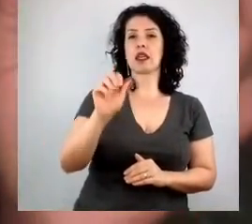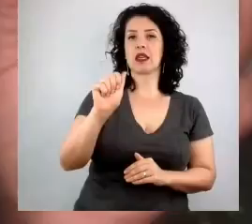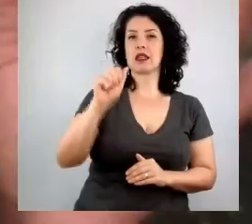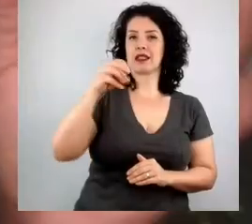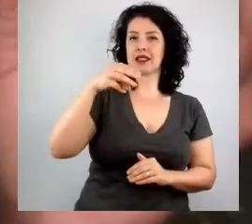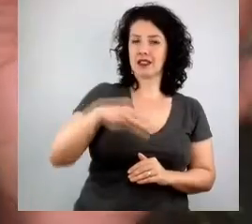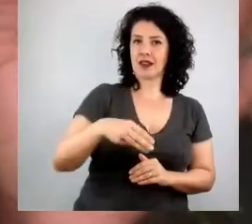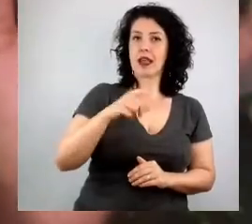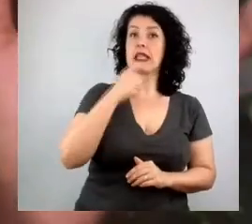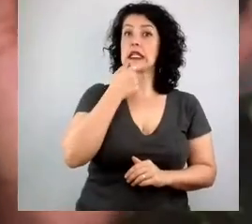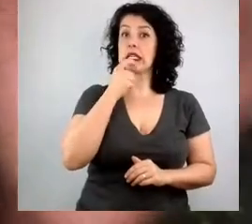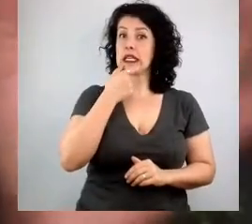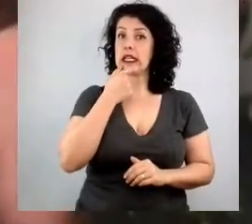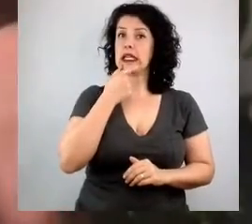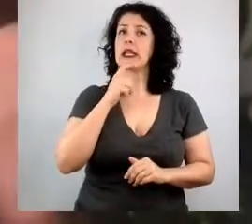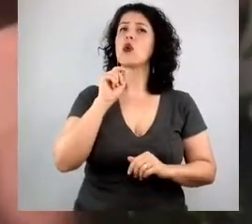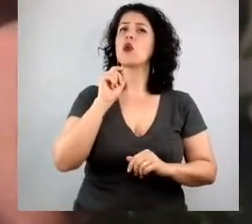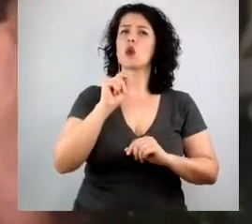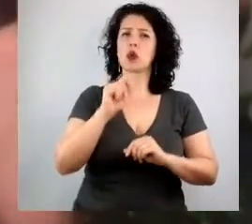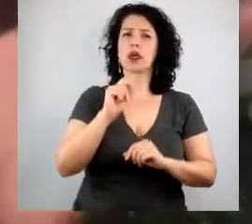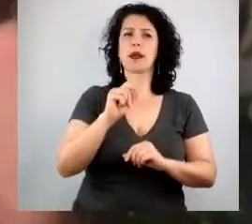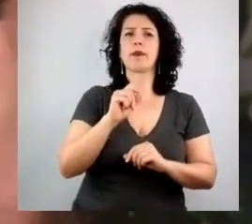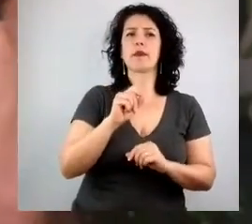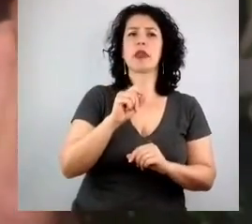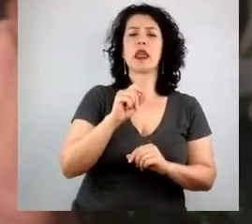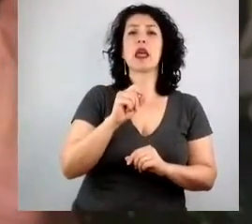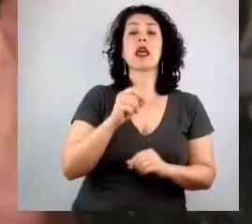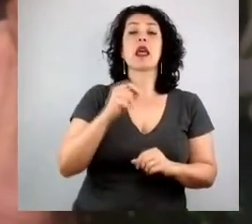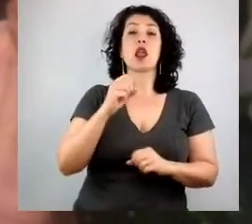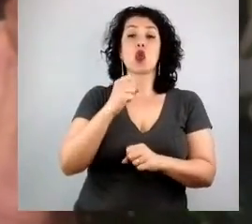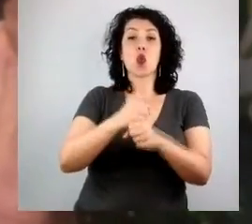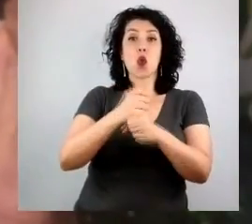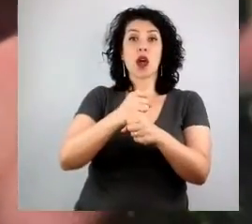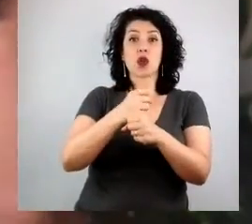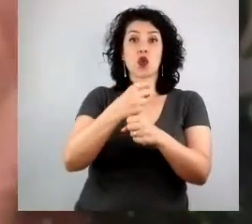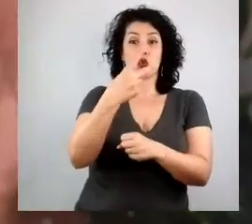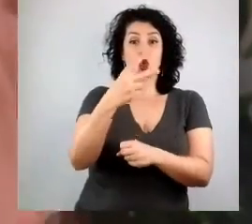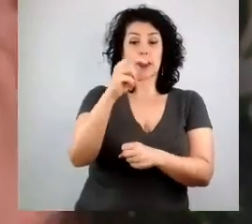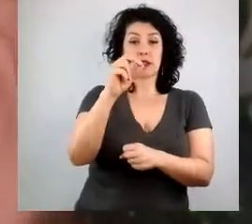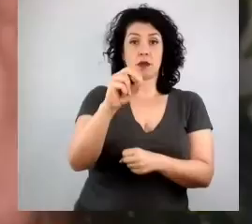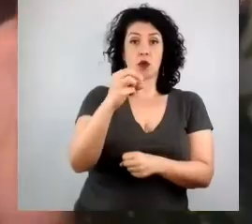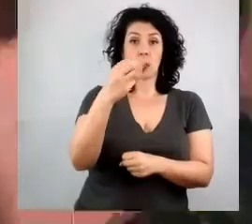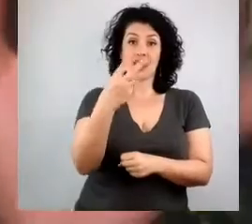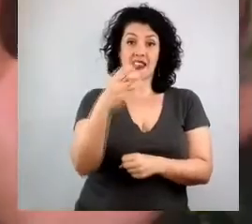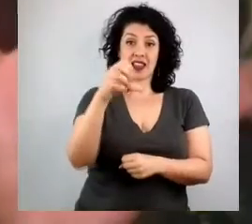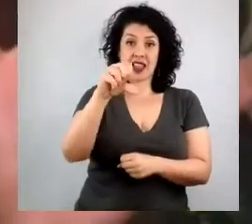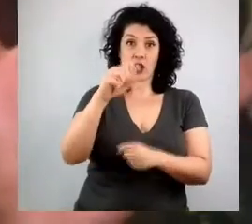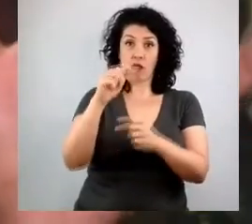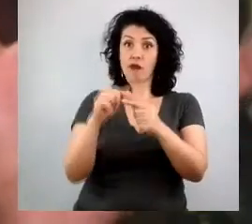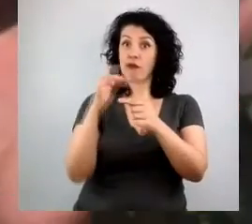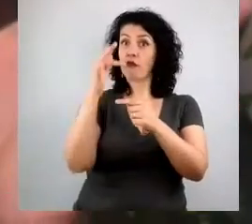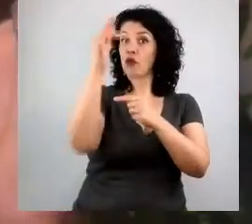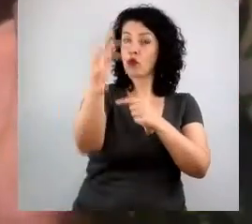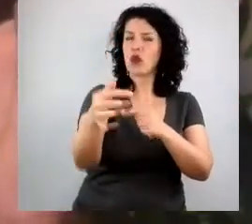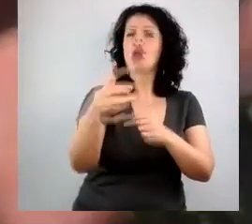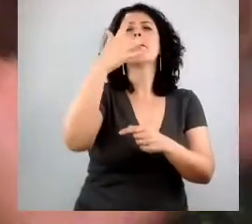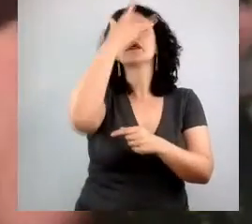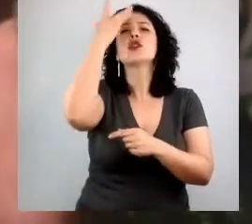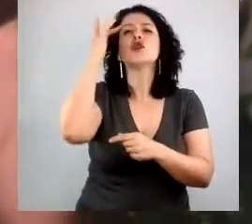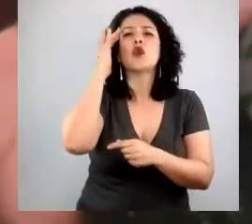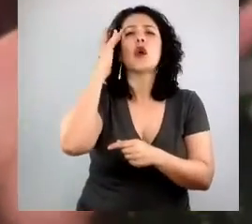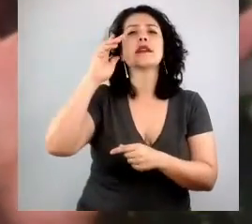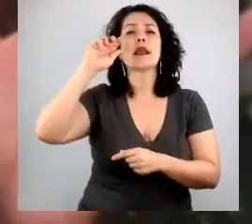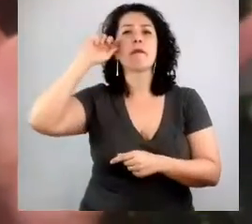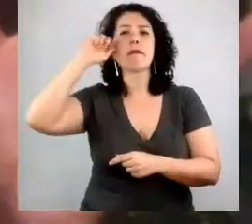2089, daqui a pelo menos 72 anos, pessoas brancas e pretas terão uma